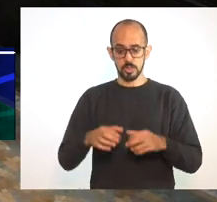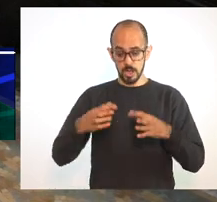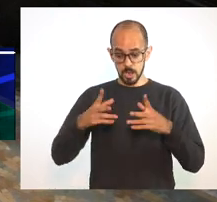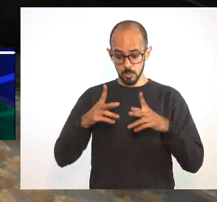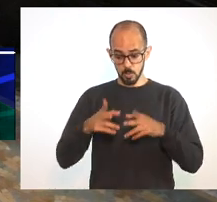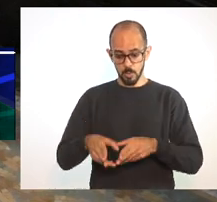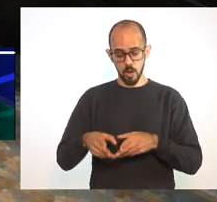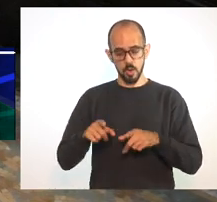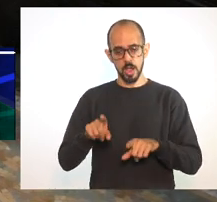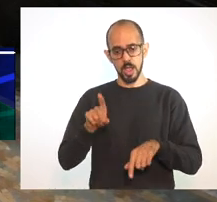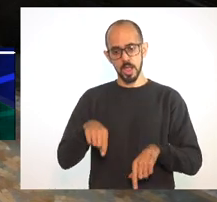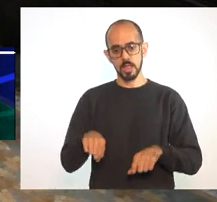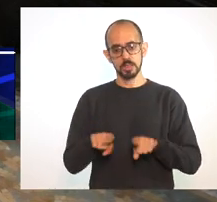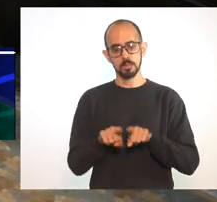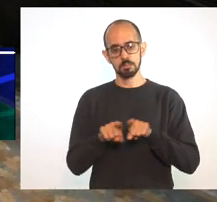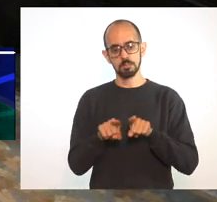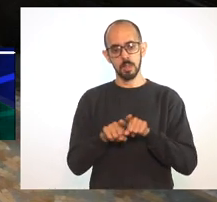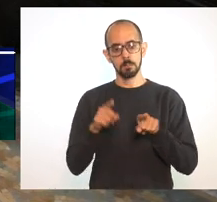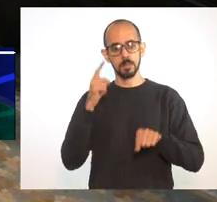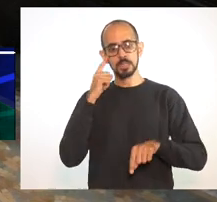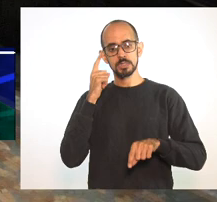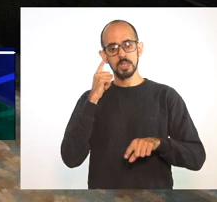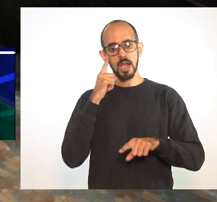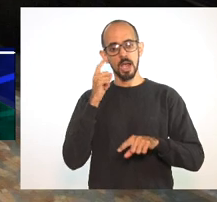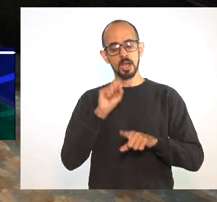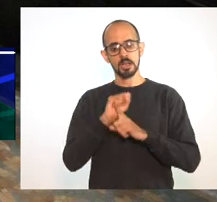nas assistentes sociais,